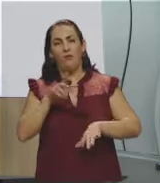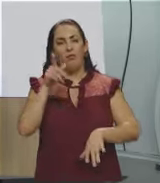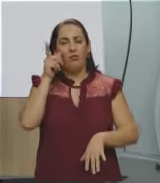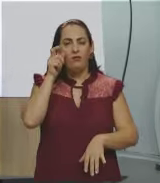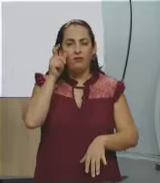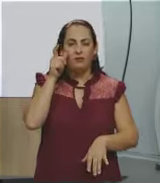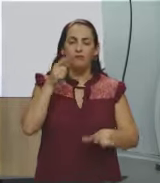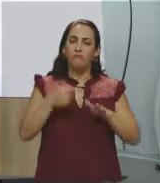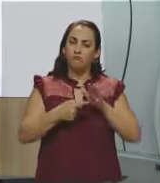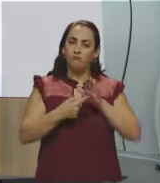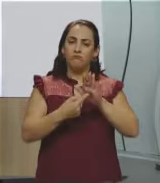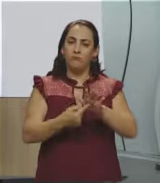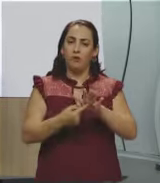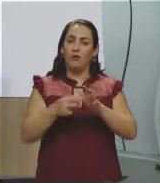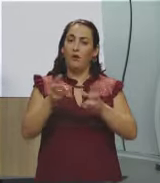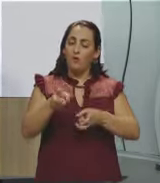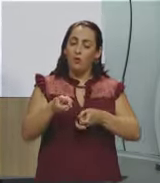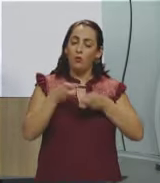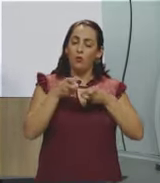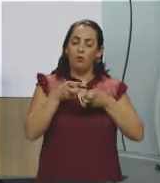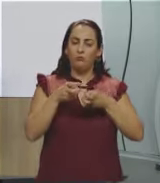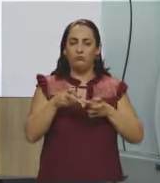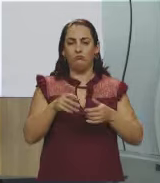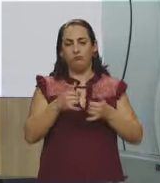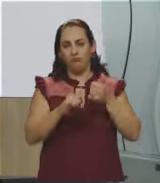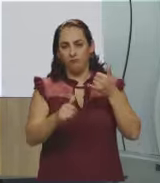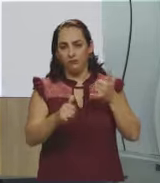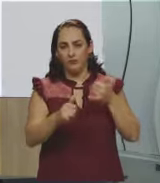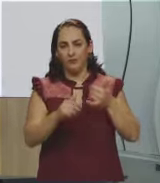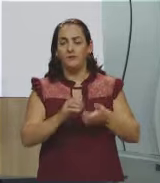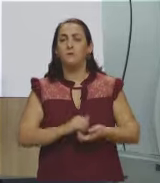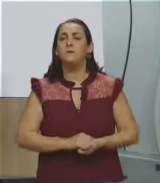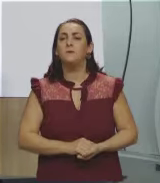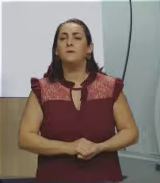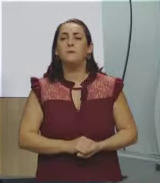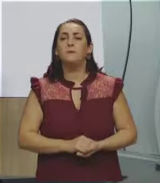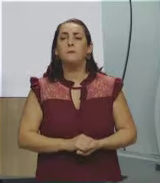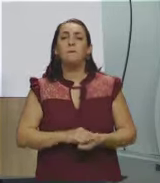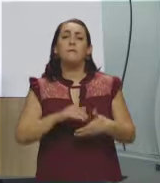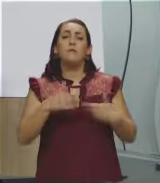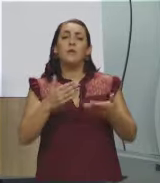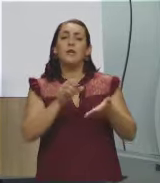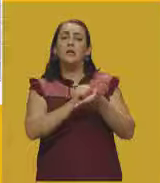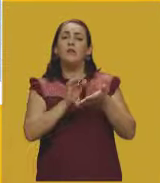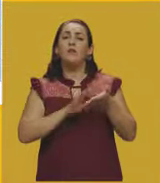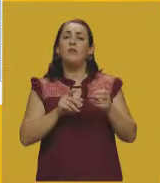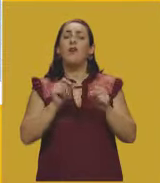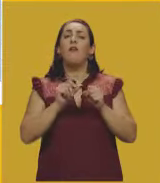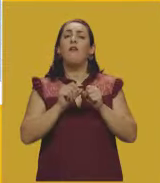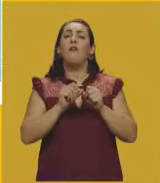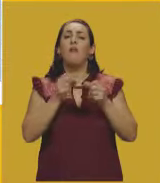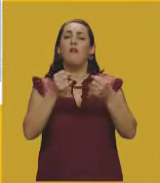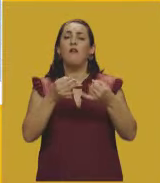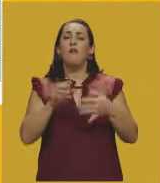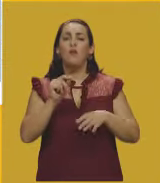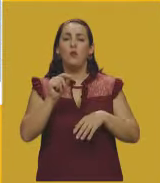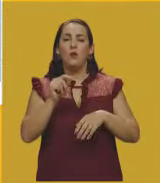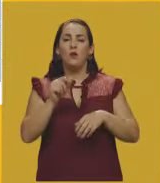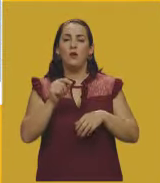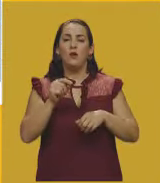como condutores, ok? Então, vejam, o nosso exercício fala do alumínio. O alumínio está aqui, ó,